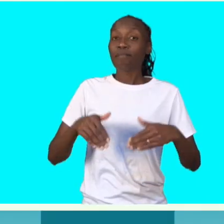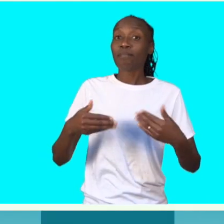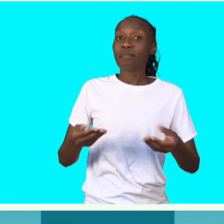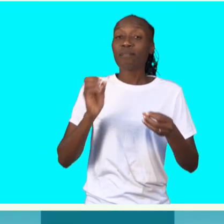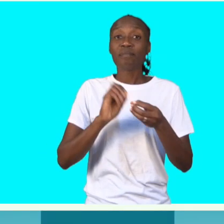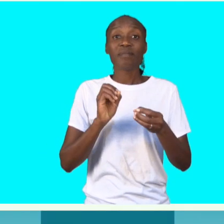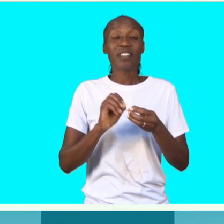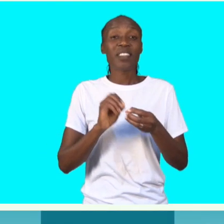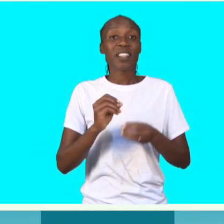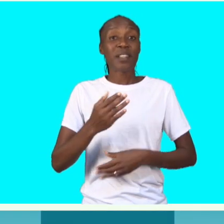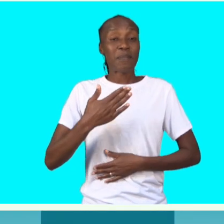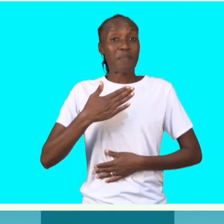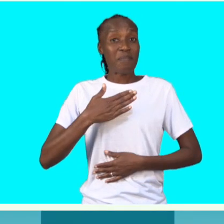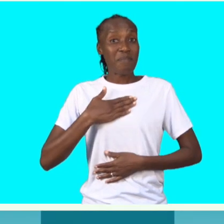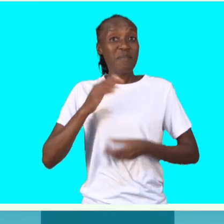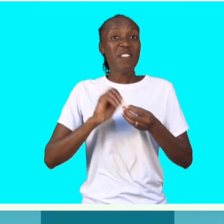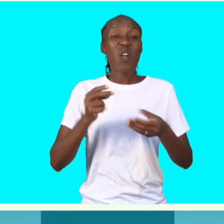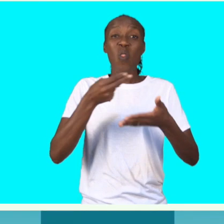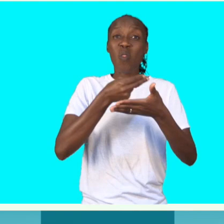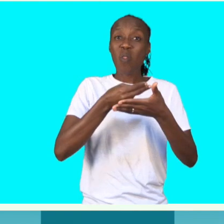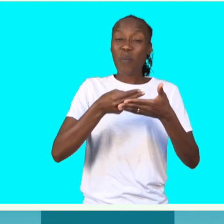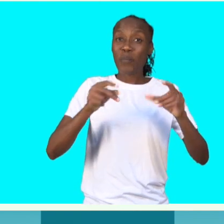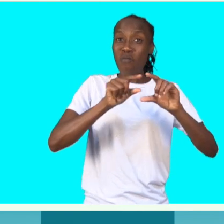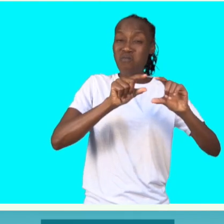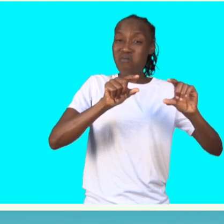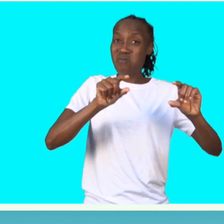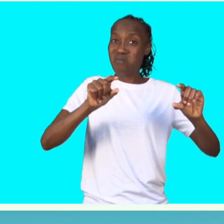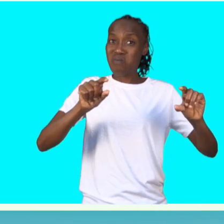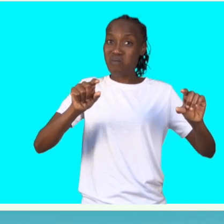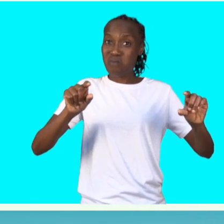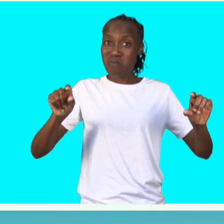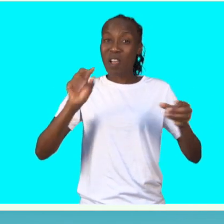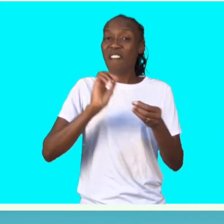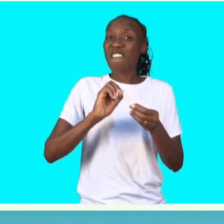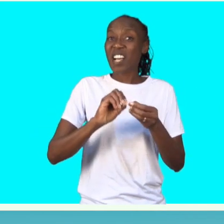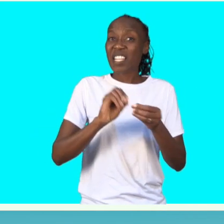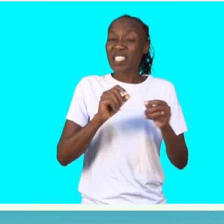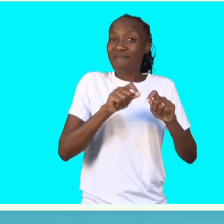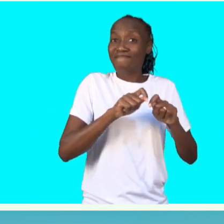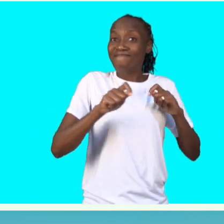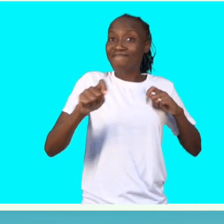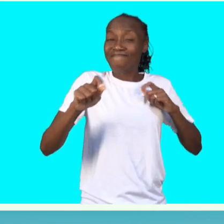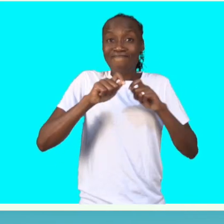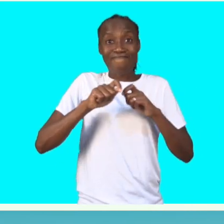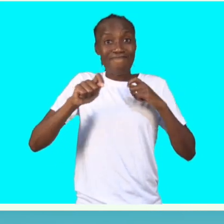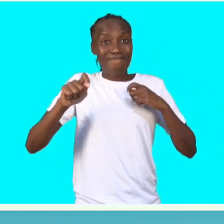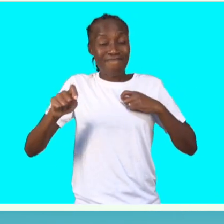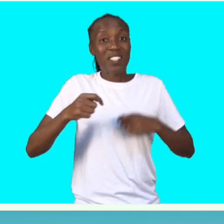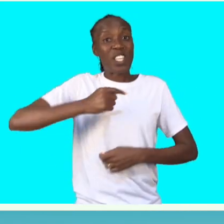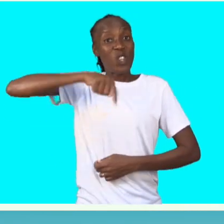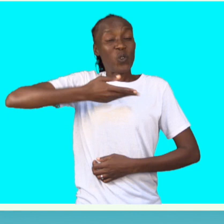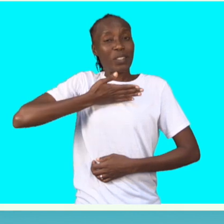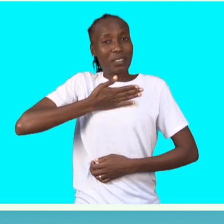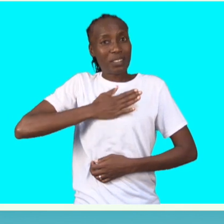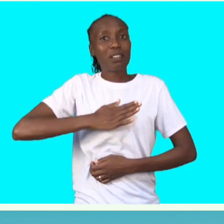Com o auxílio do nosso instrumento econômico quadro, fazemos as medições necessárias,